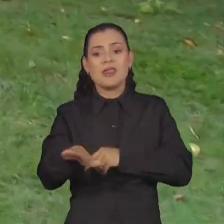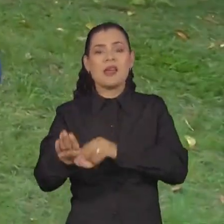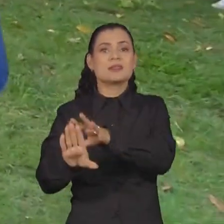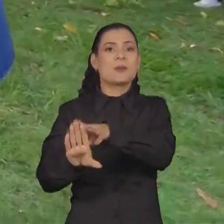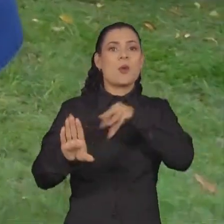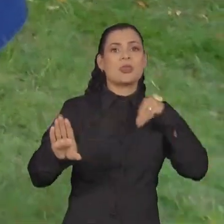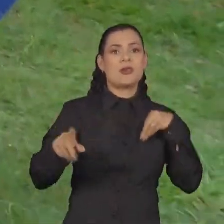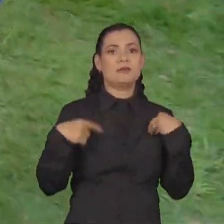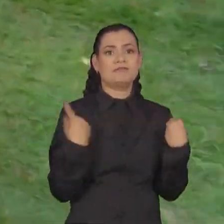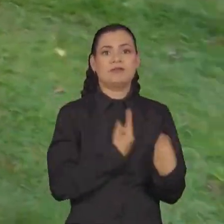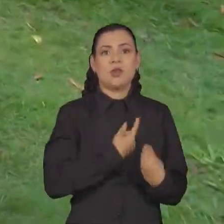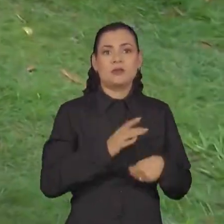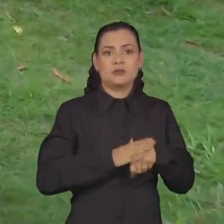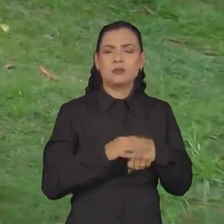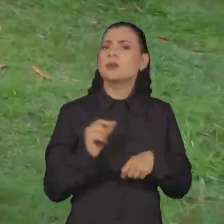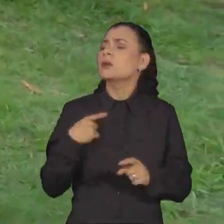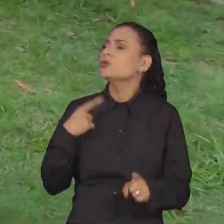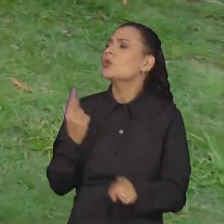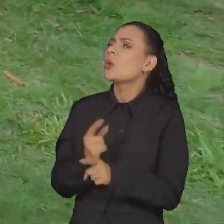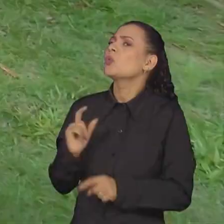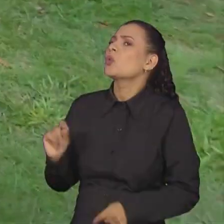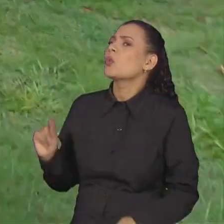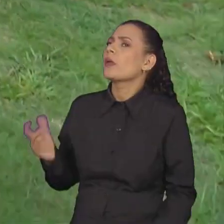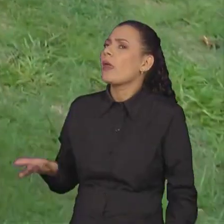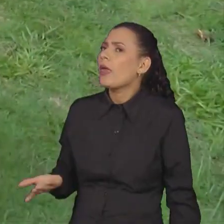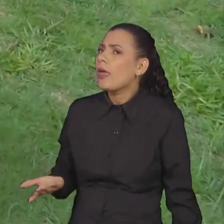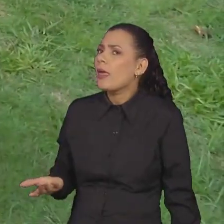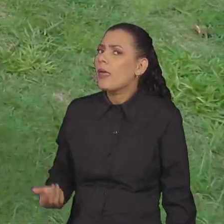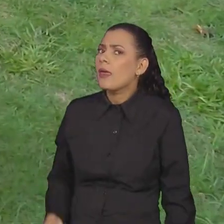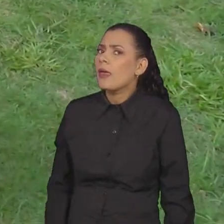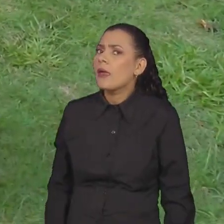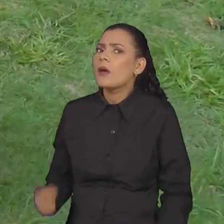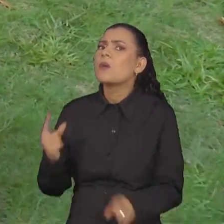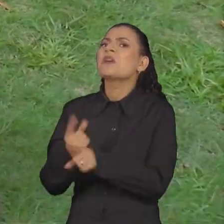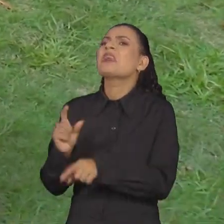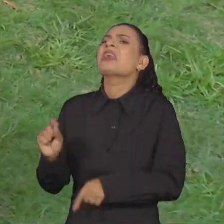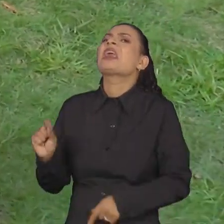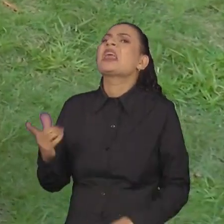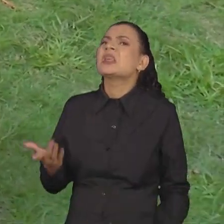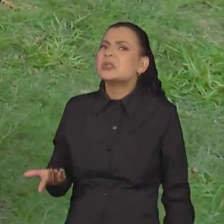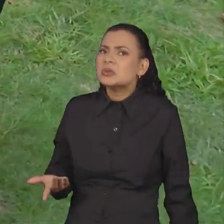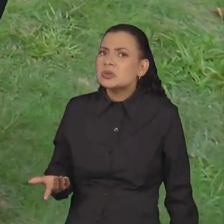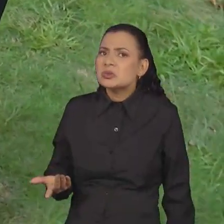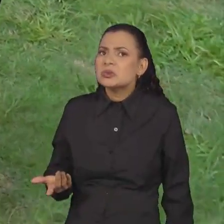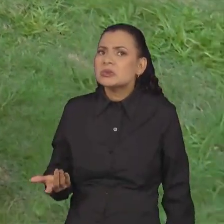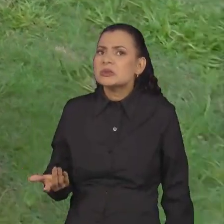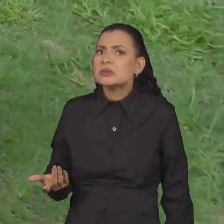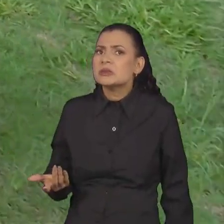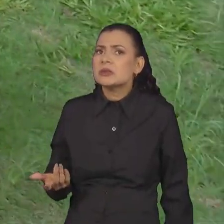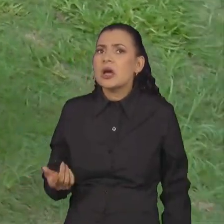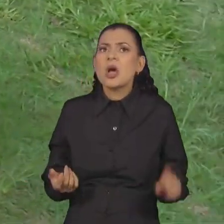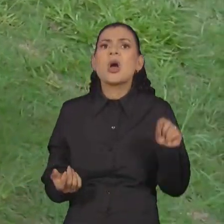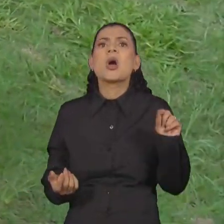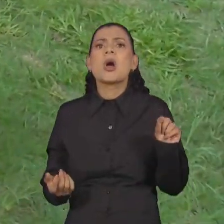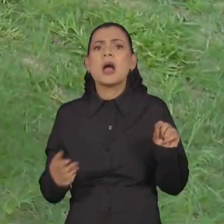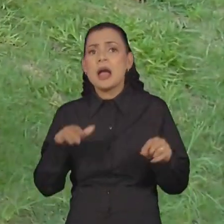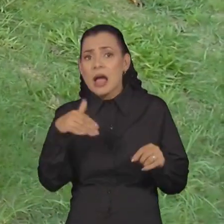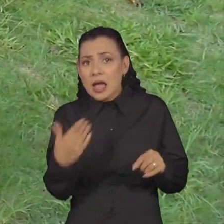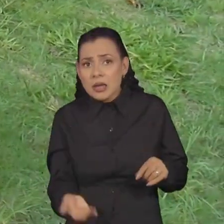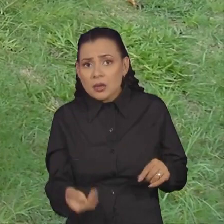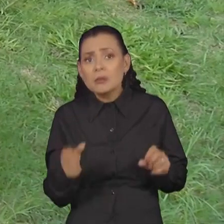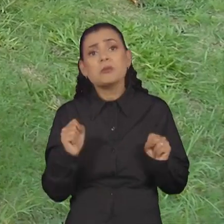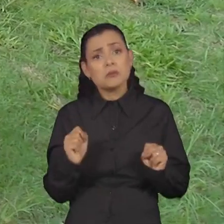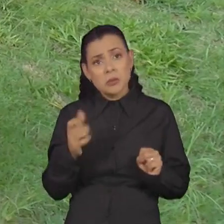só, Arthur, o que a gente encontrou aqui? O que é isso? Ai, caiu. Pode jogar